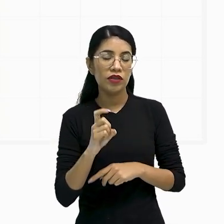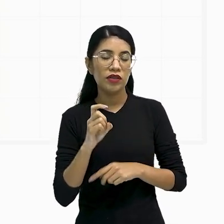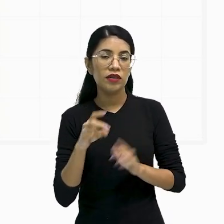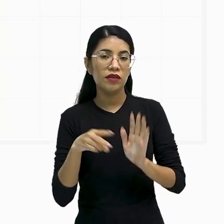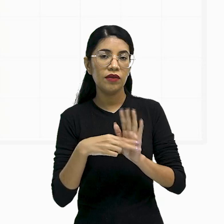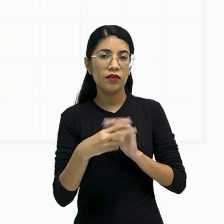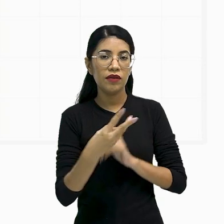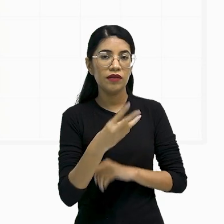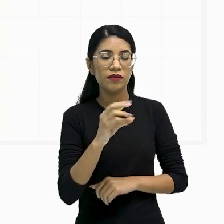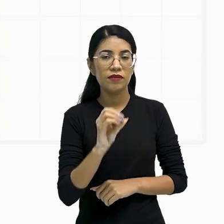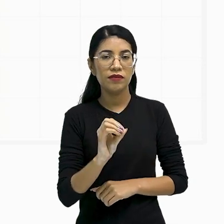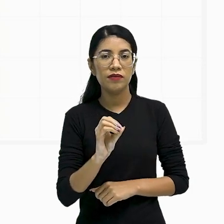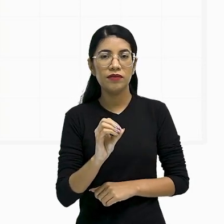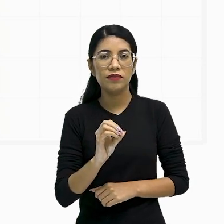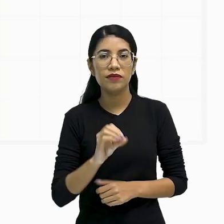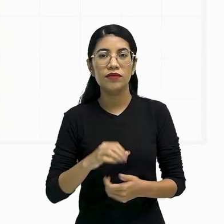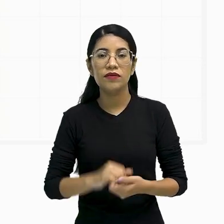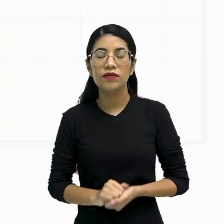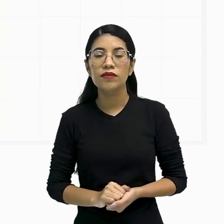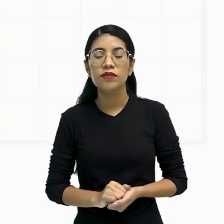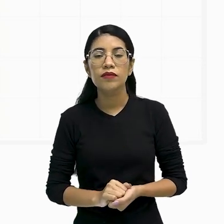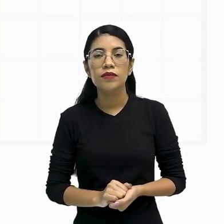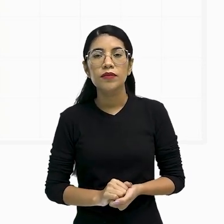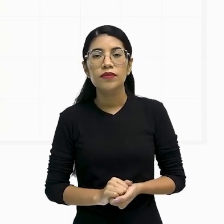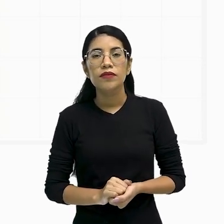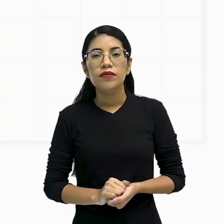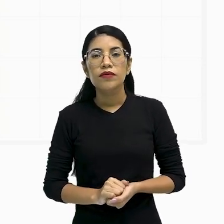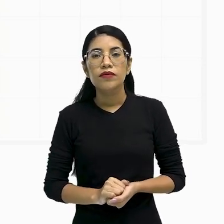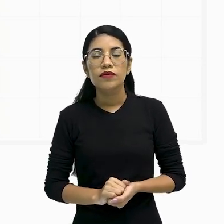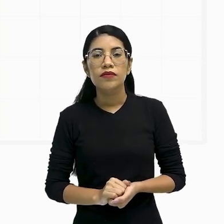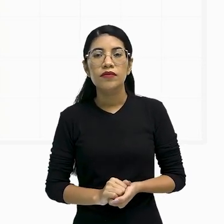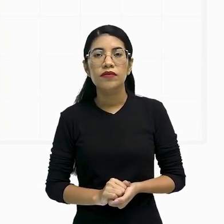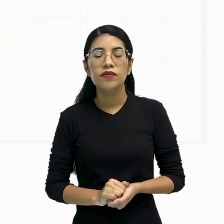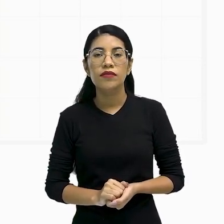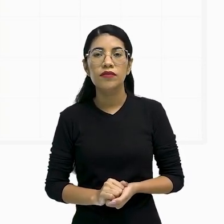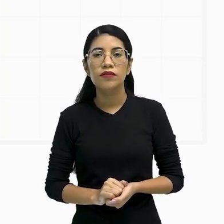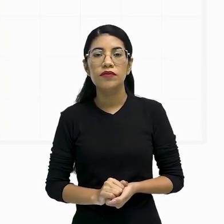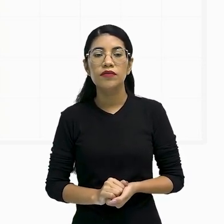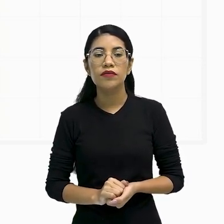graus. Viram só? A única